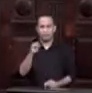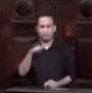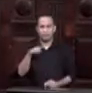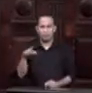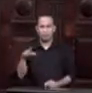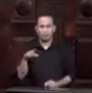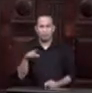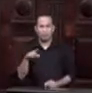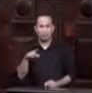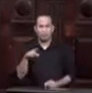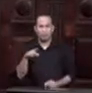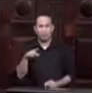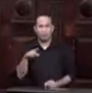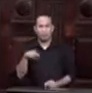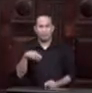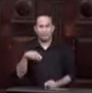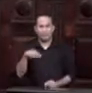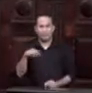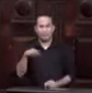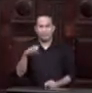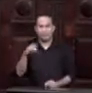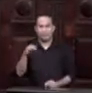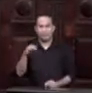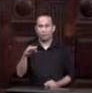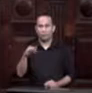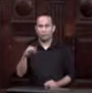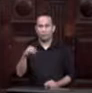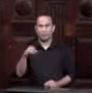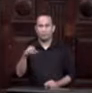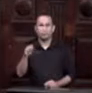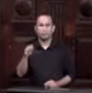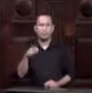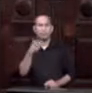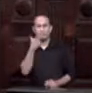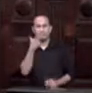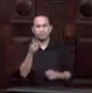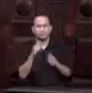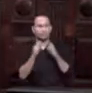deputado Marcelo Freixo. Vai discutir? Alguém vai discutir?